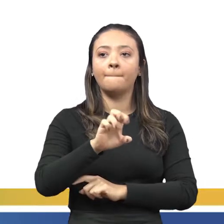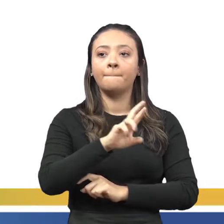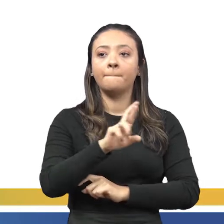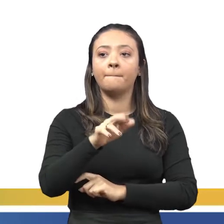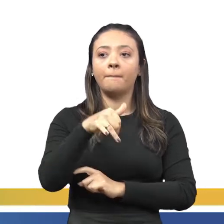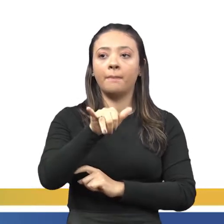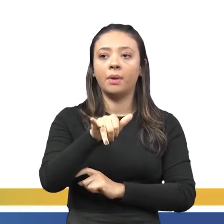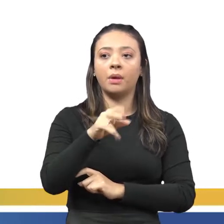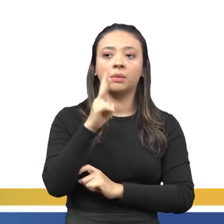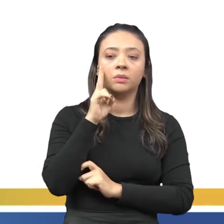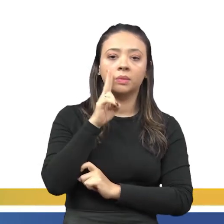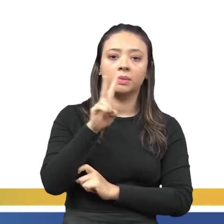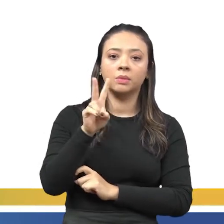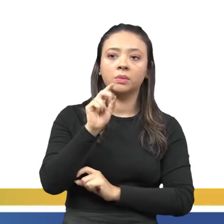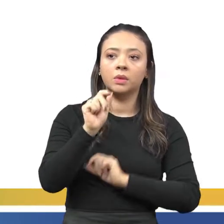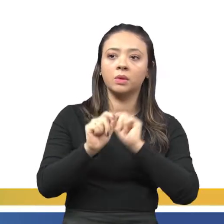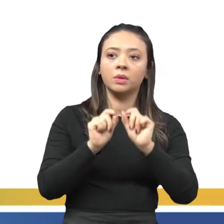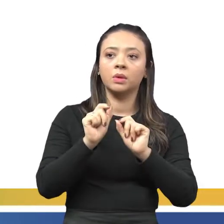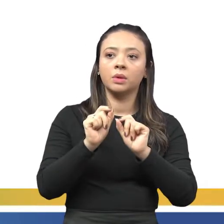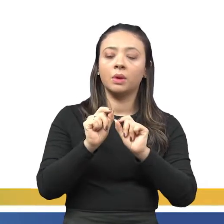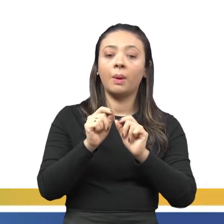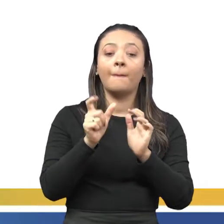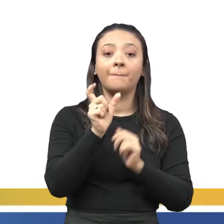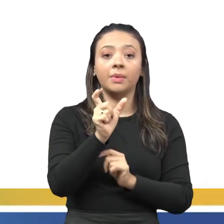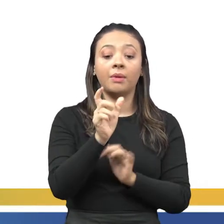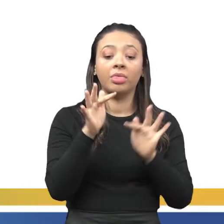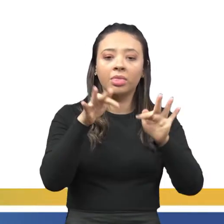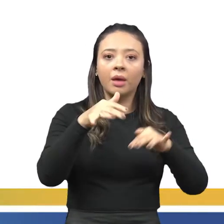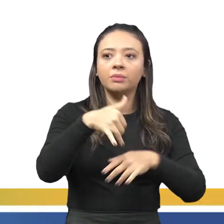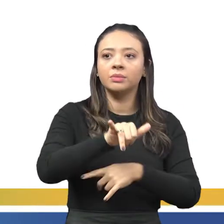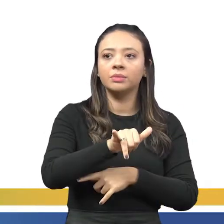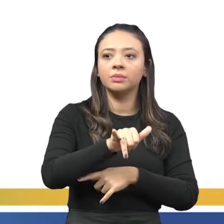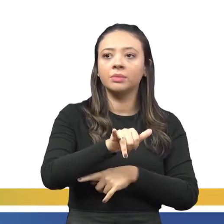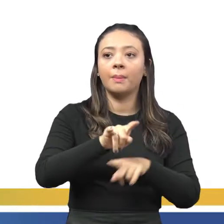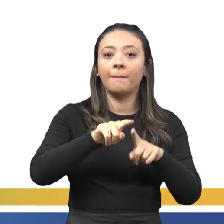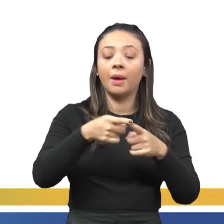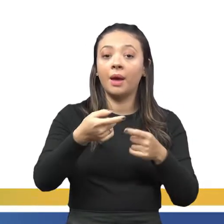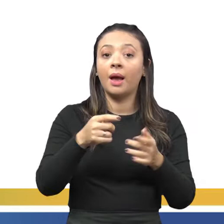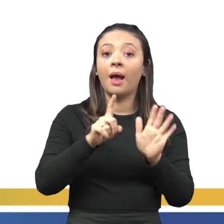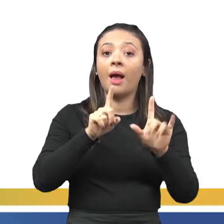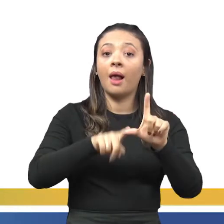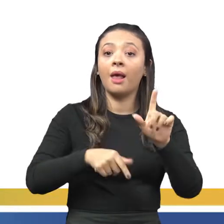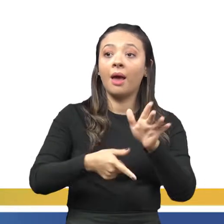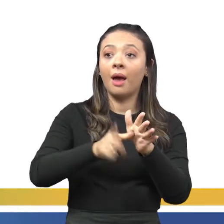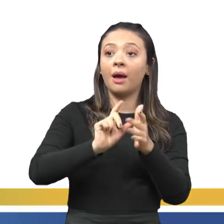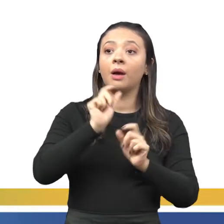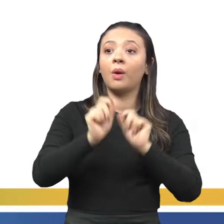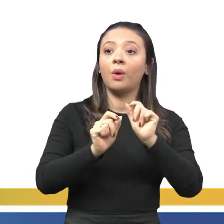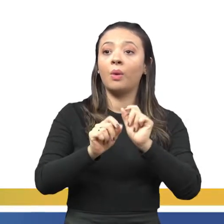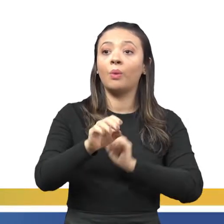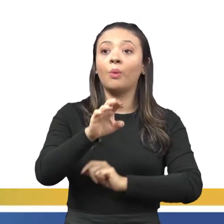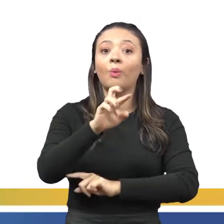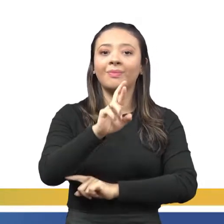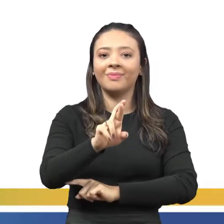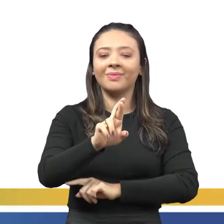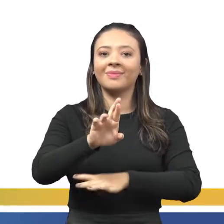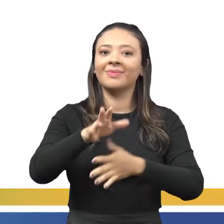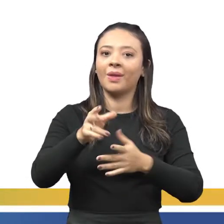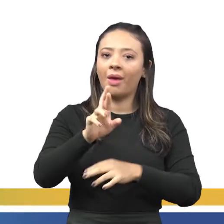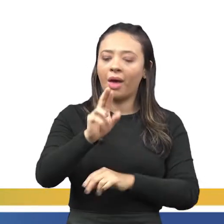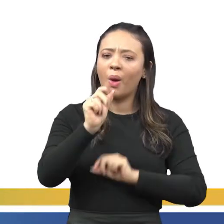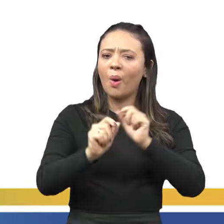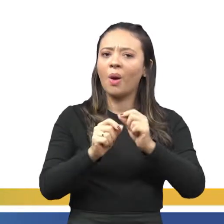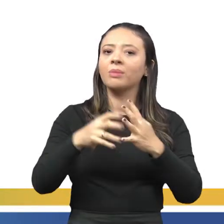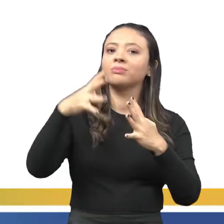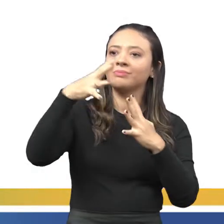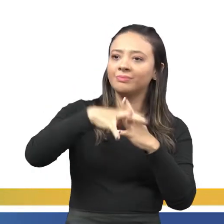como vocês observam aí, é uma palavra que termina em Y e a letra que vem antes do Y é um R, ou seja, é uma consoante.